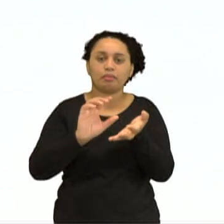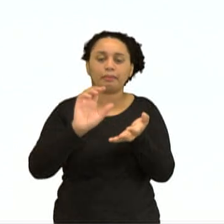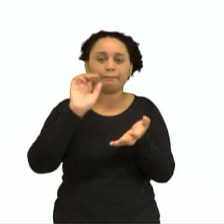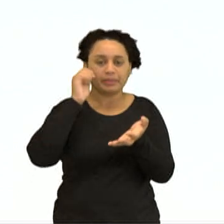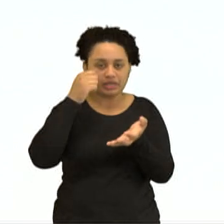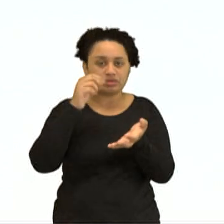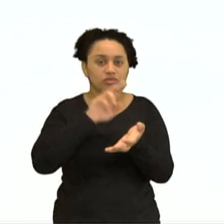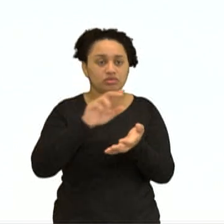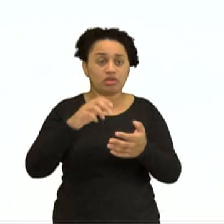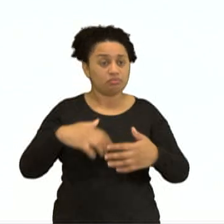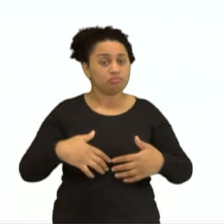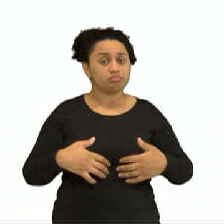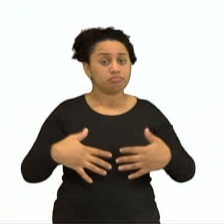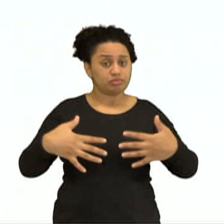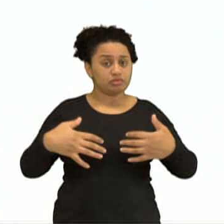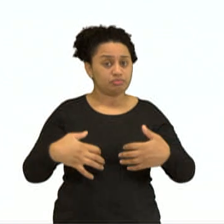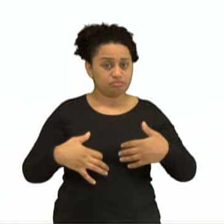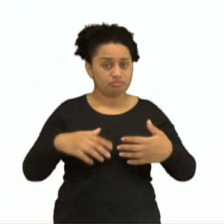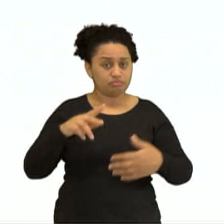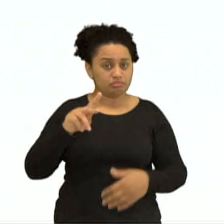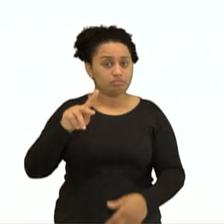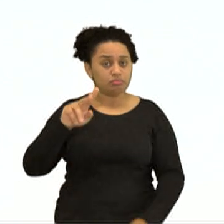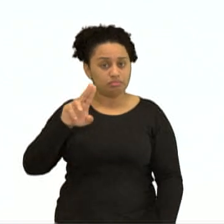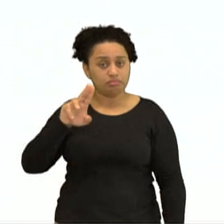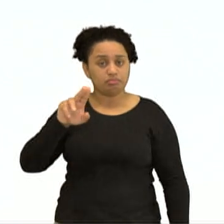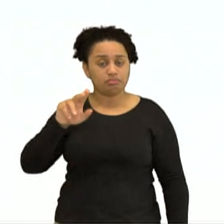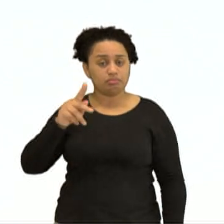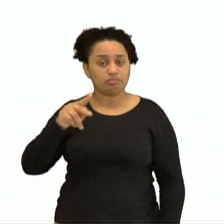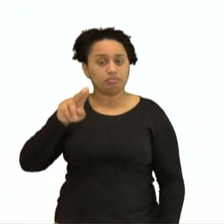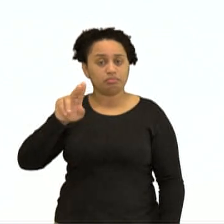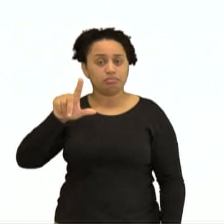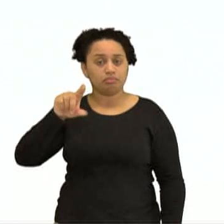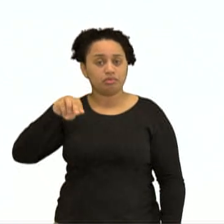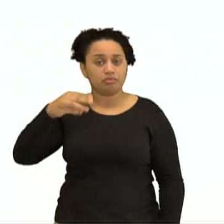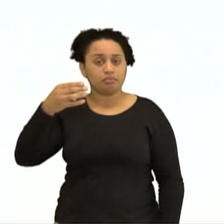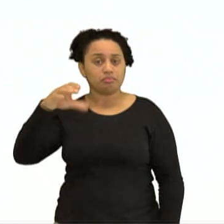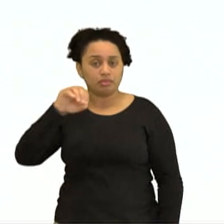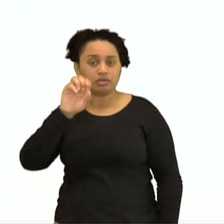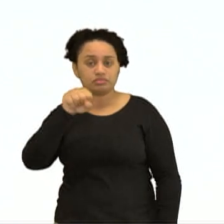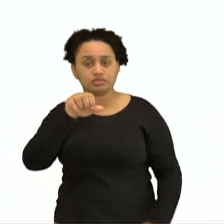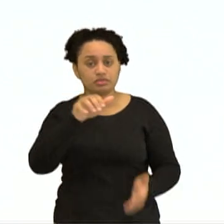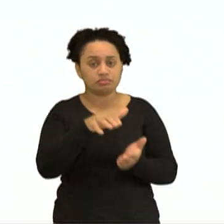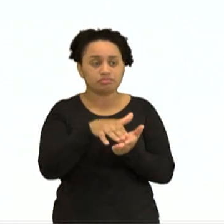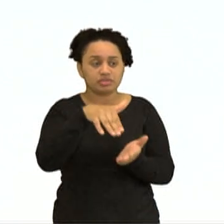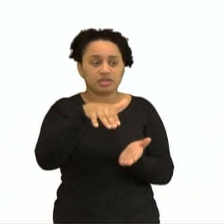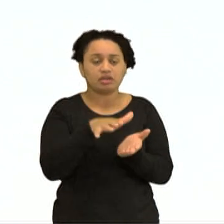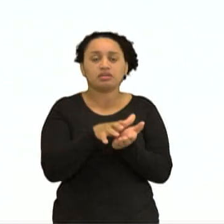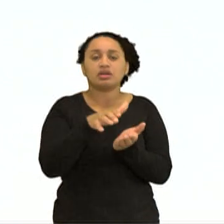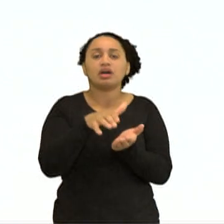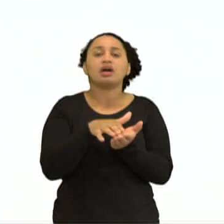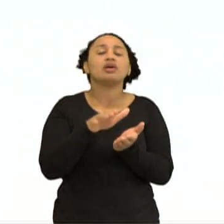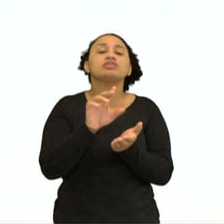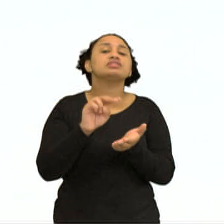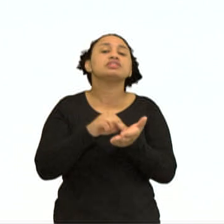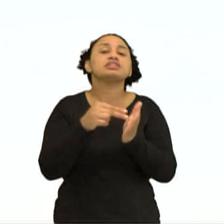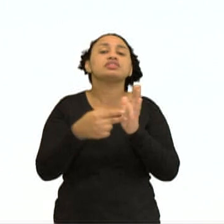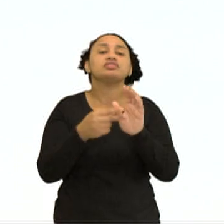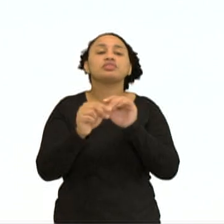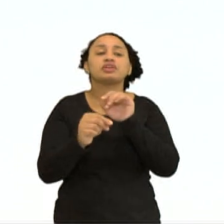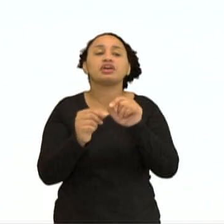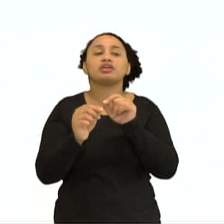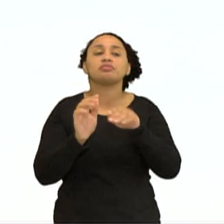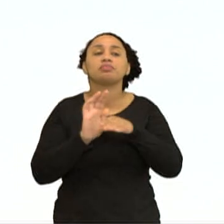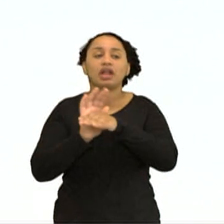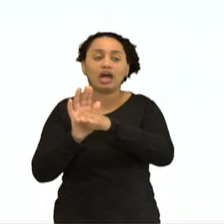pulmão. Chama-se pulmão. Aquele aparelhinho, ele serve para calibrar esse